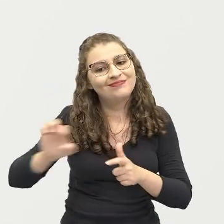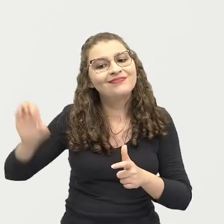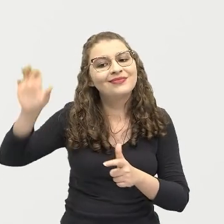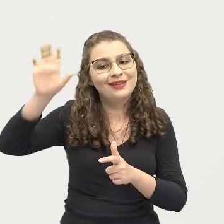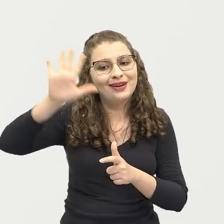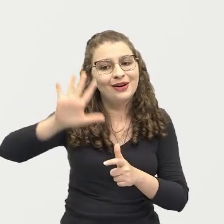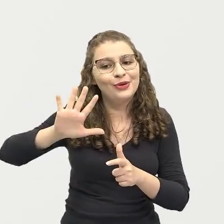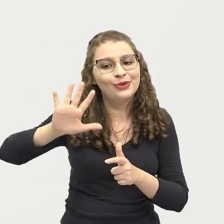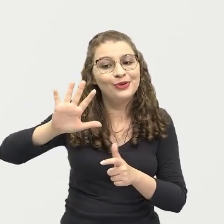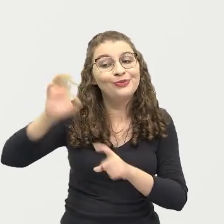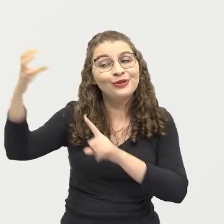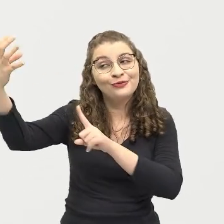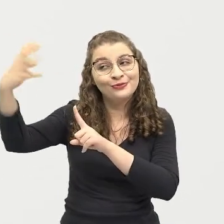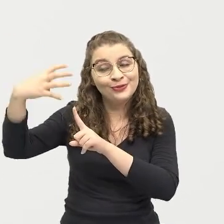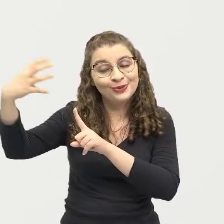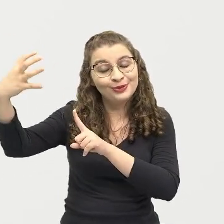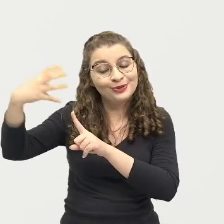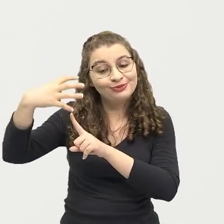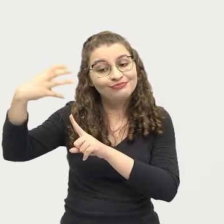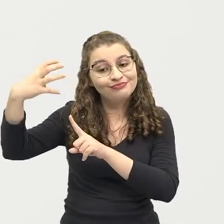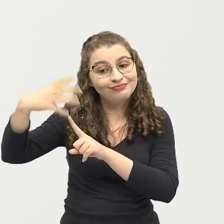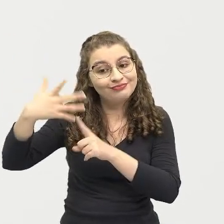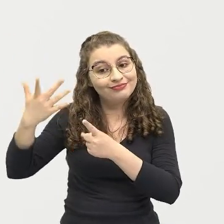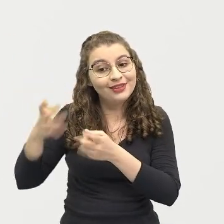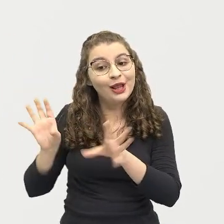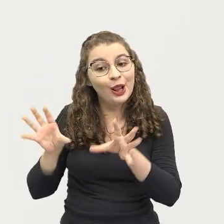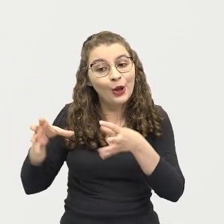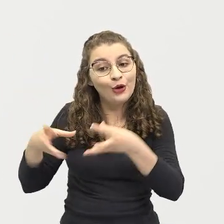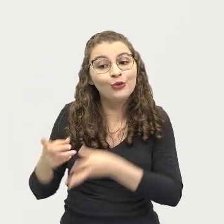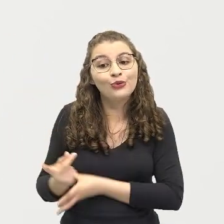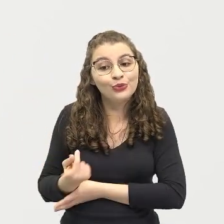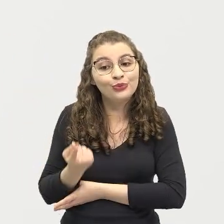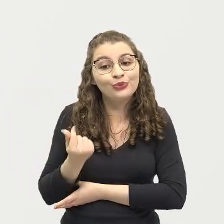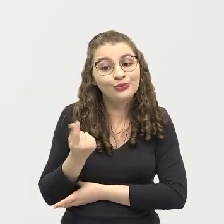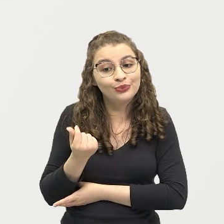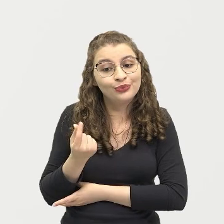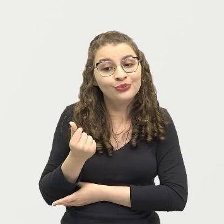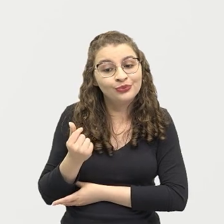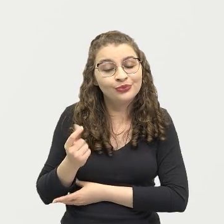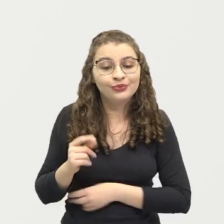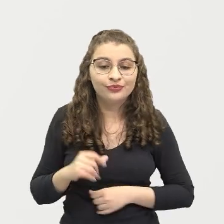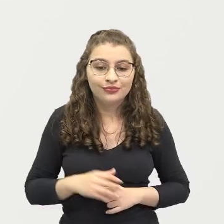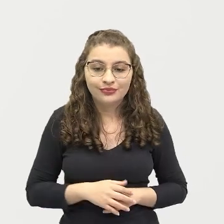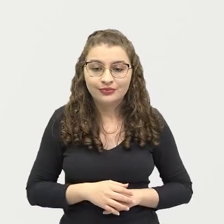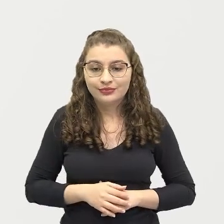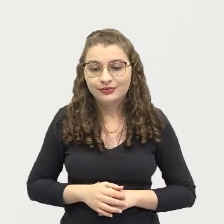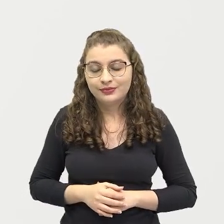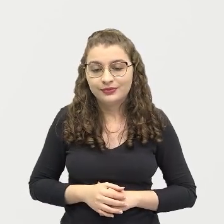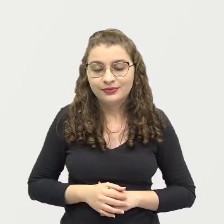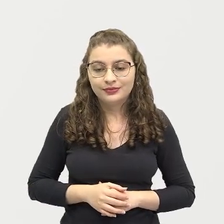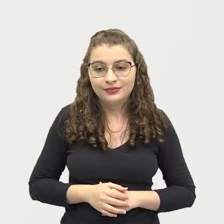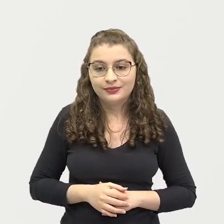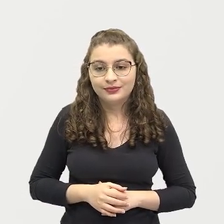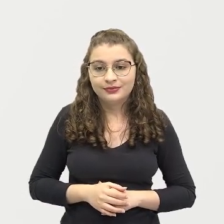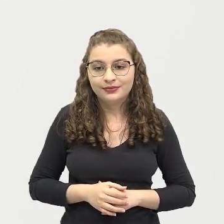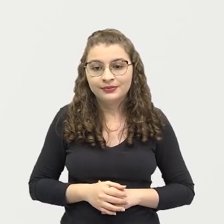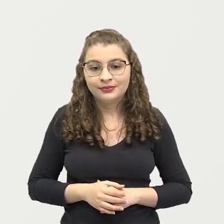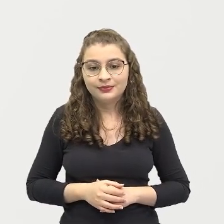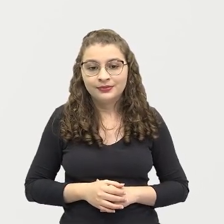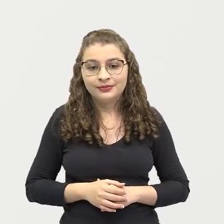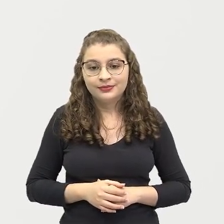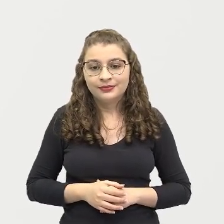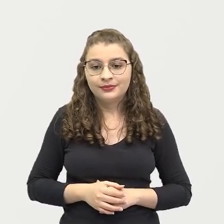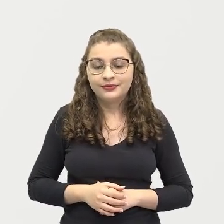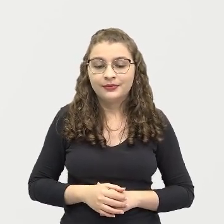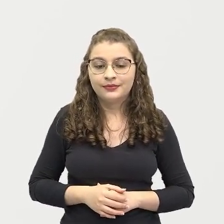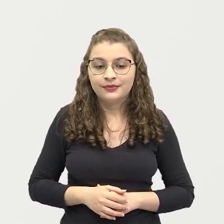vanguardas europeias. Ou seja, eles também eram da elite, né? Eles também eram da elite, todos esses artistas. Então, o apoio econômico